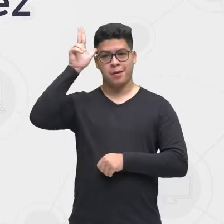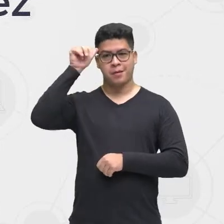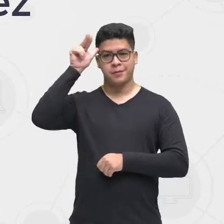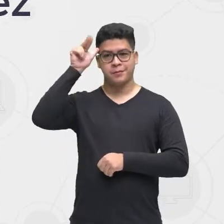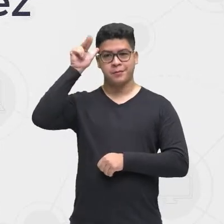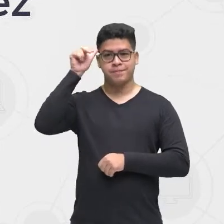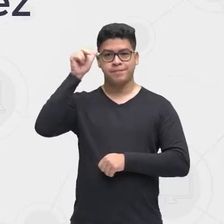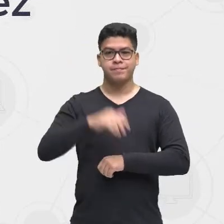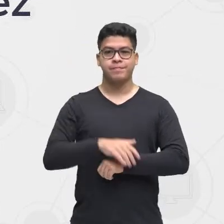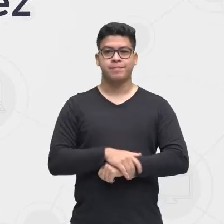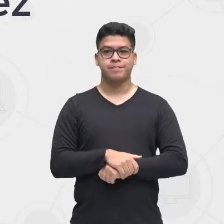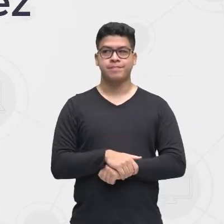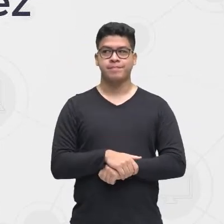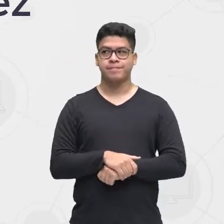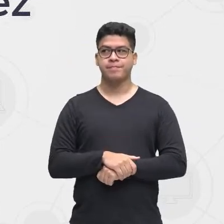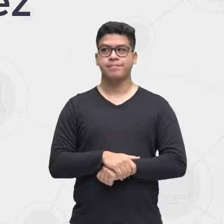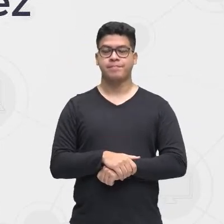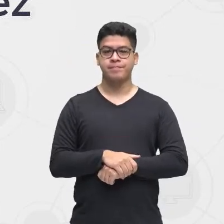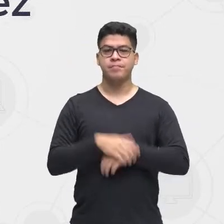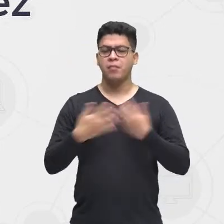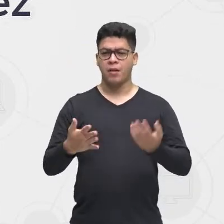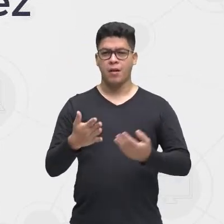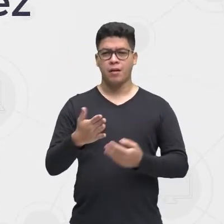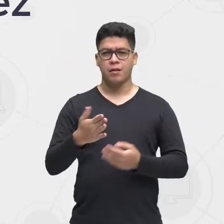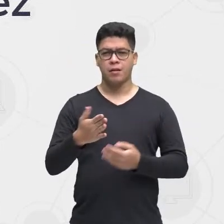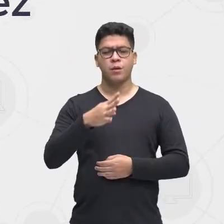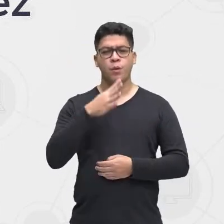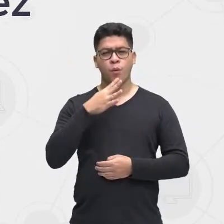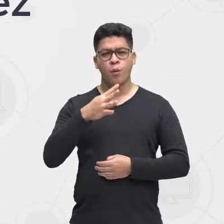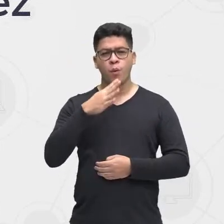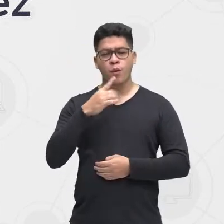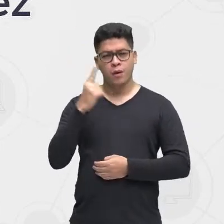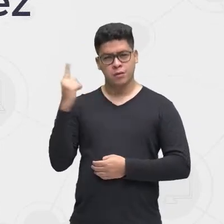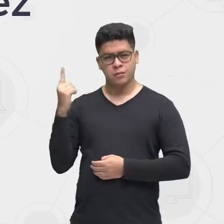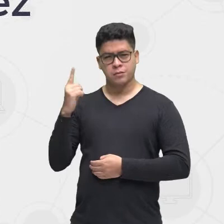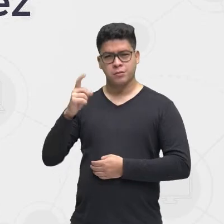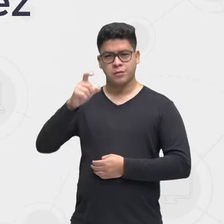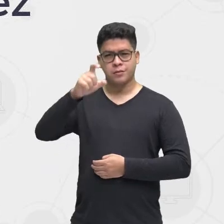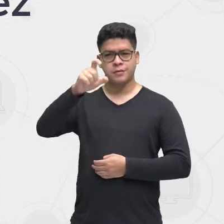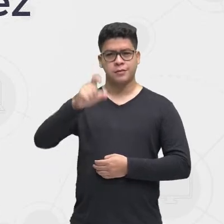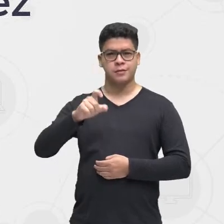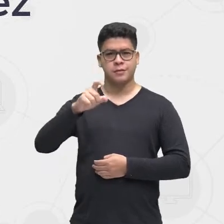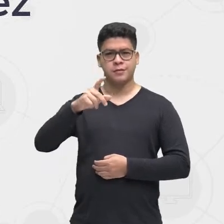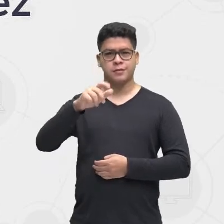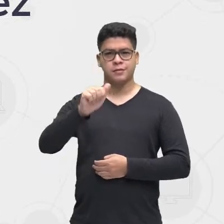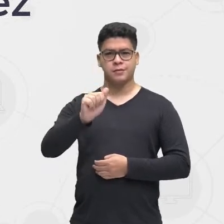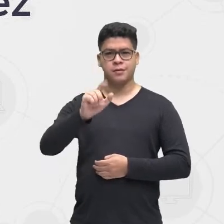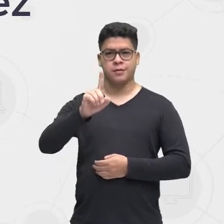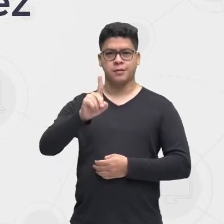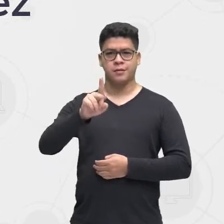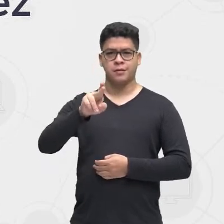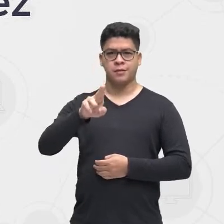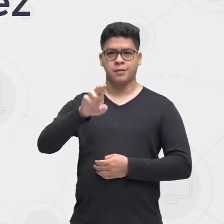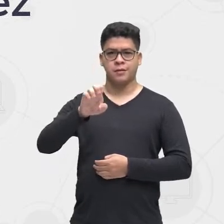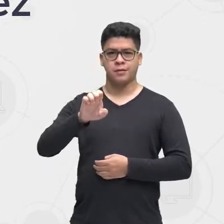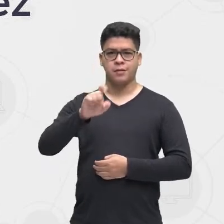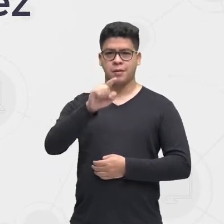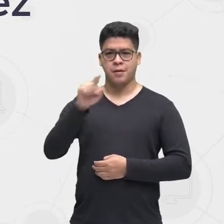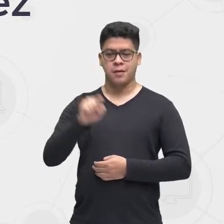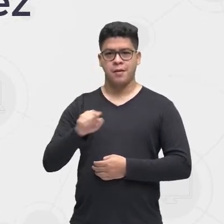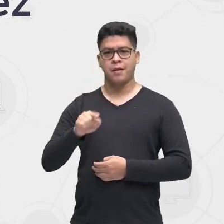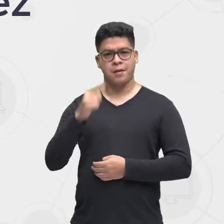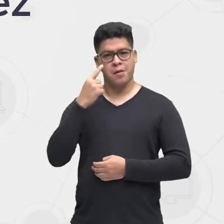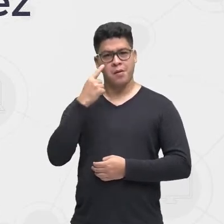vou perguntando para você vocês sabem que jogo é esse conhecem um pouco da história Quais são as suas regras